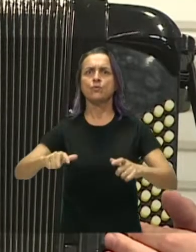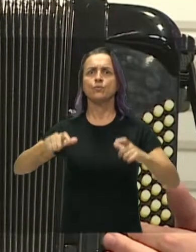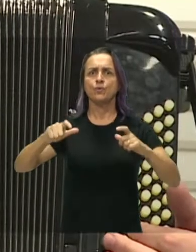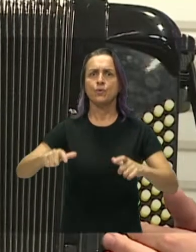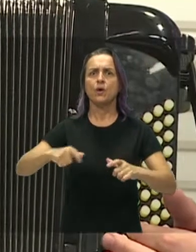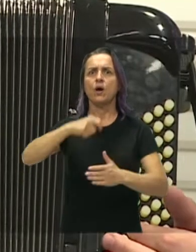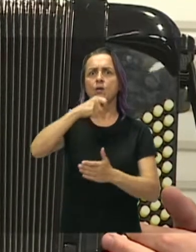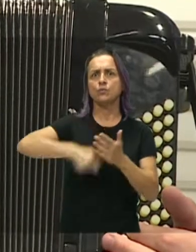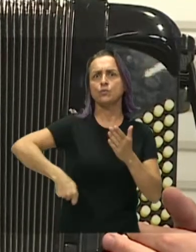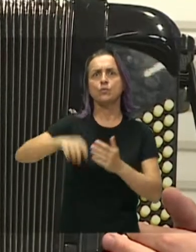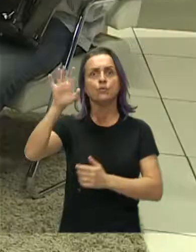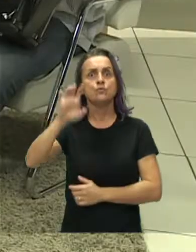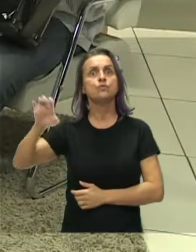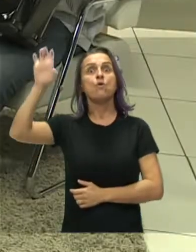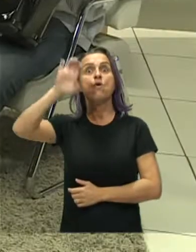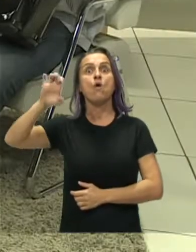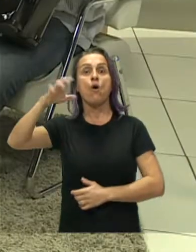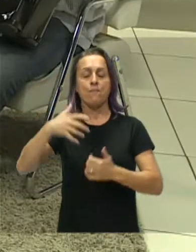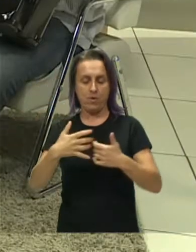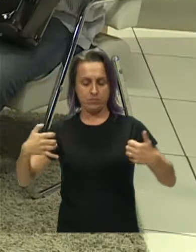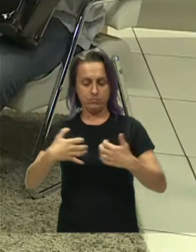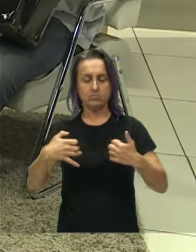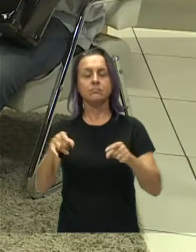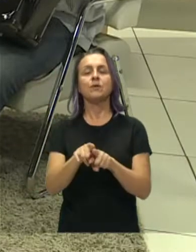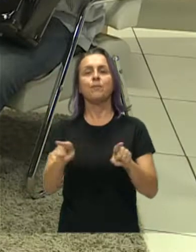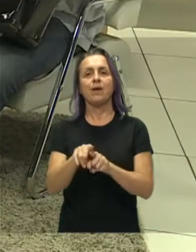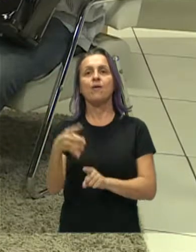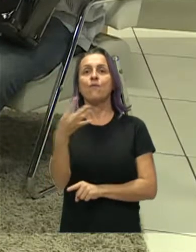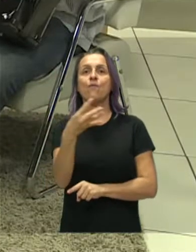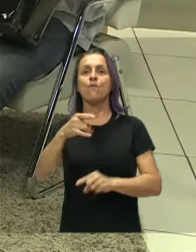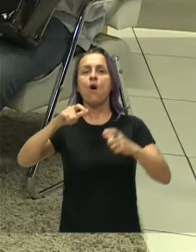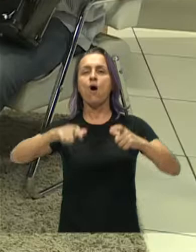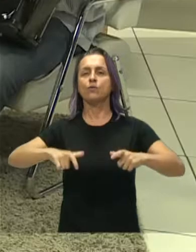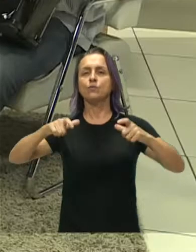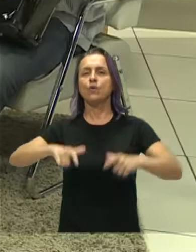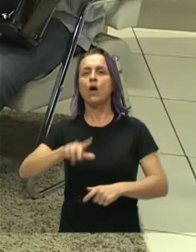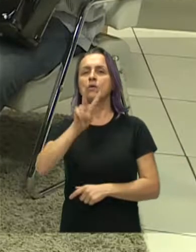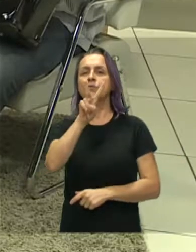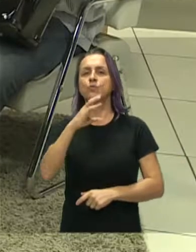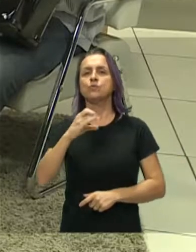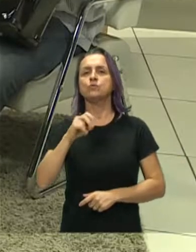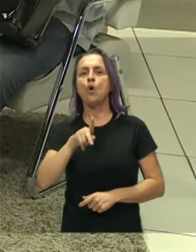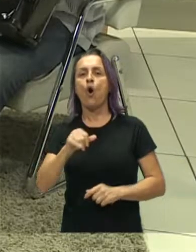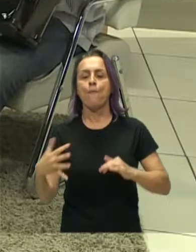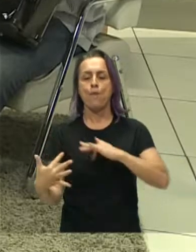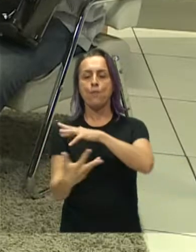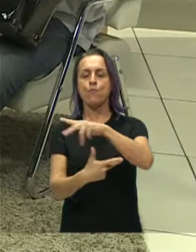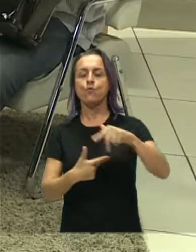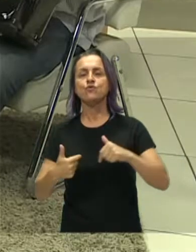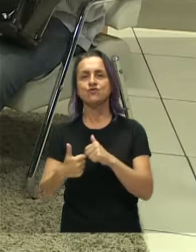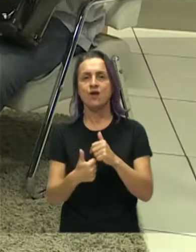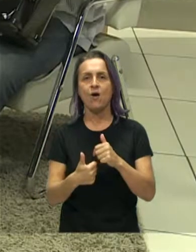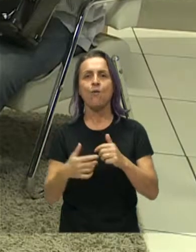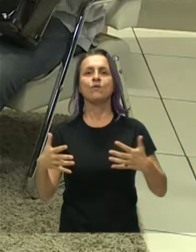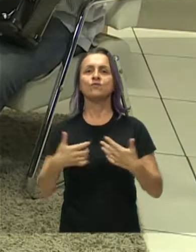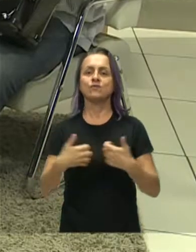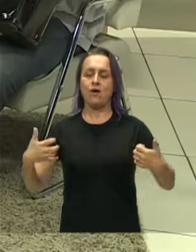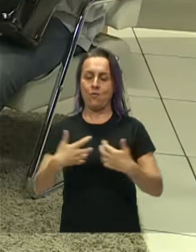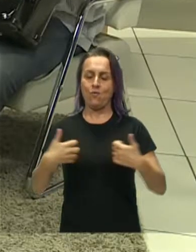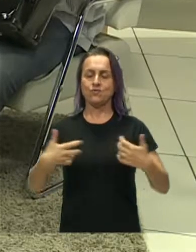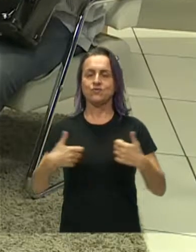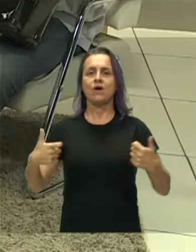no concurso europeu de acordeon. E quarto lugar em 2 Copas Mundiais de acordeon na Nova Zelândia e na